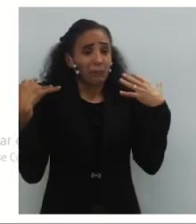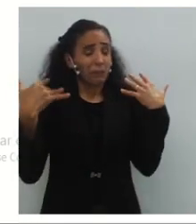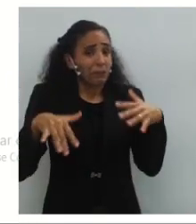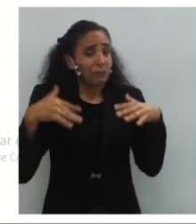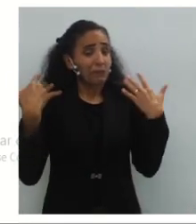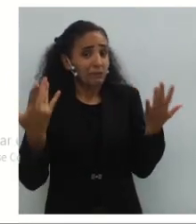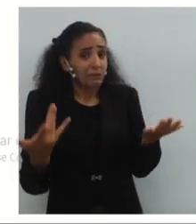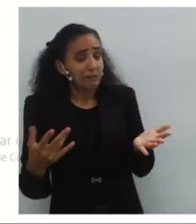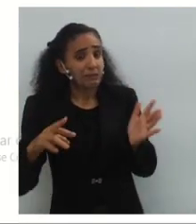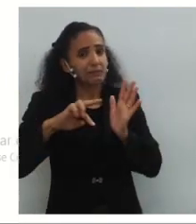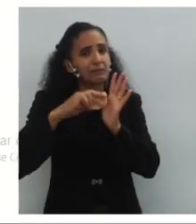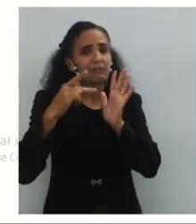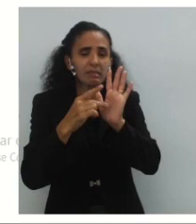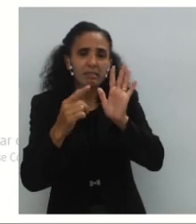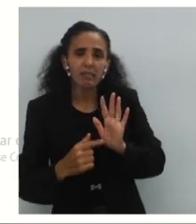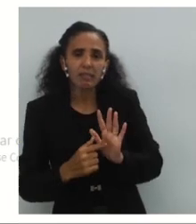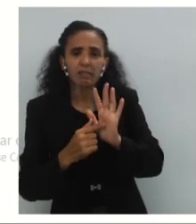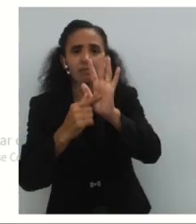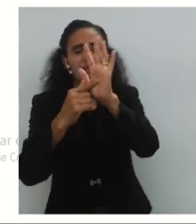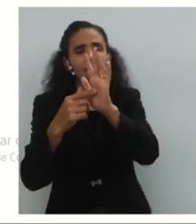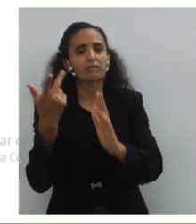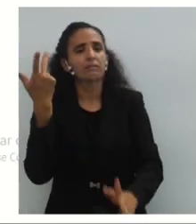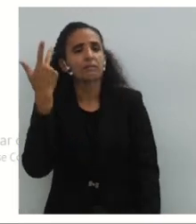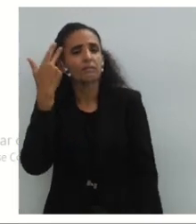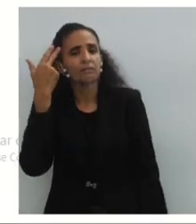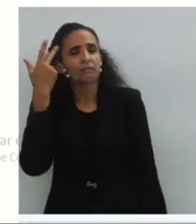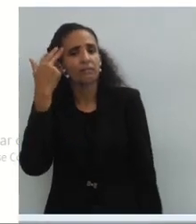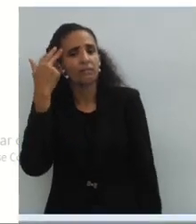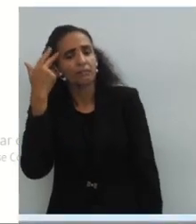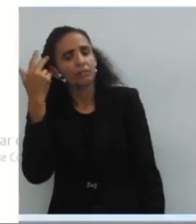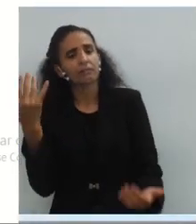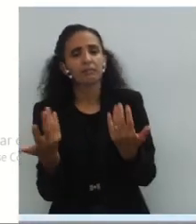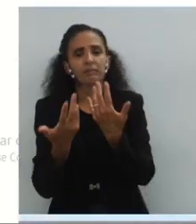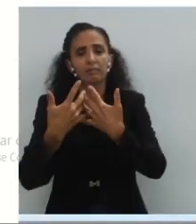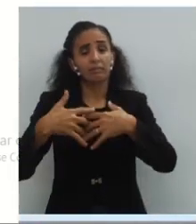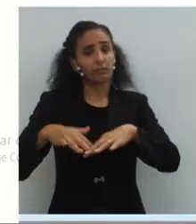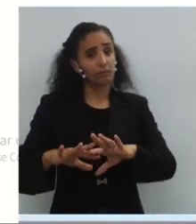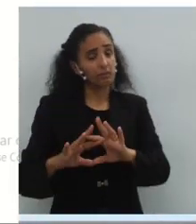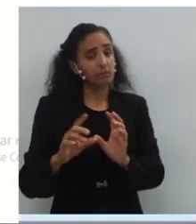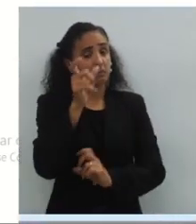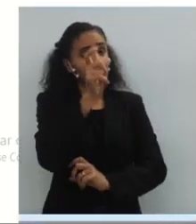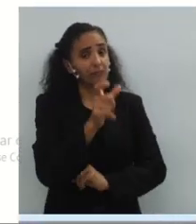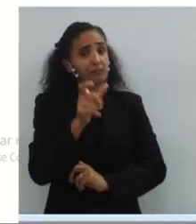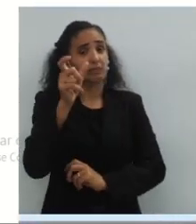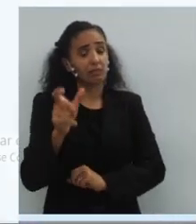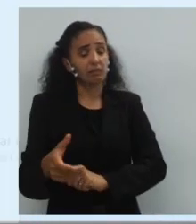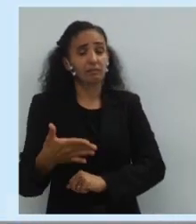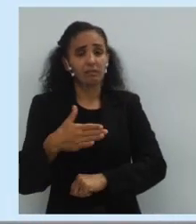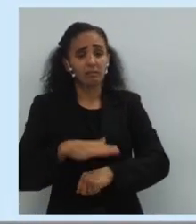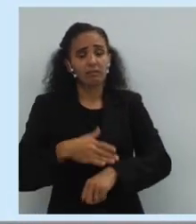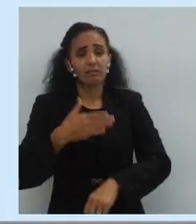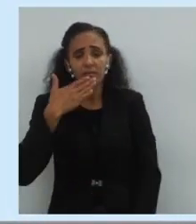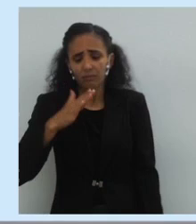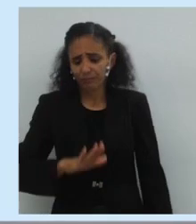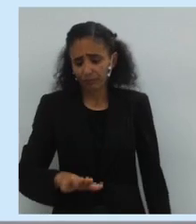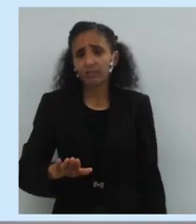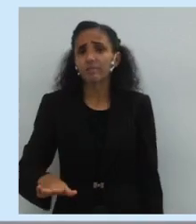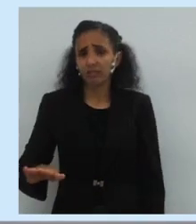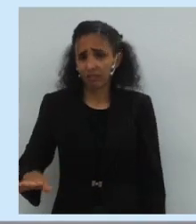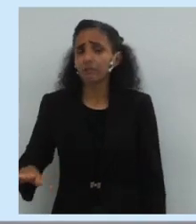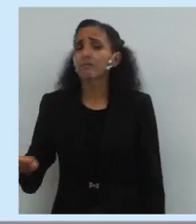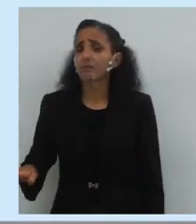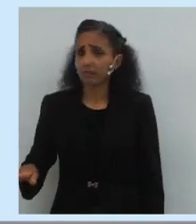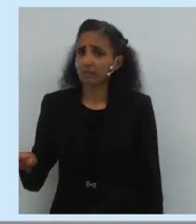dor, né? E ardência, que são sinais que são comuns. Esses sinais podem ter também